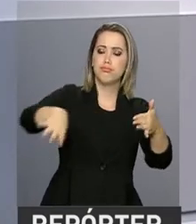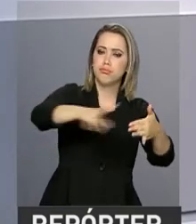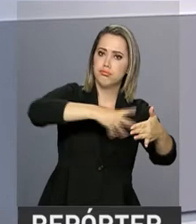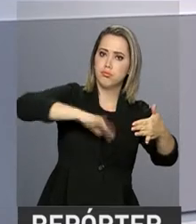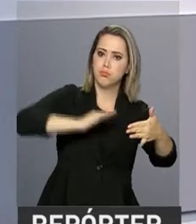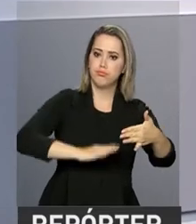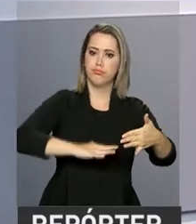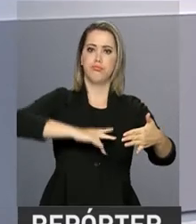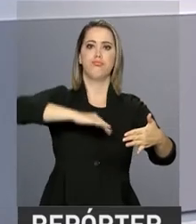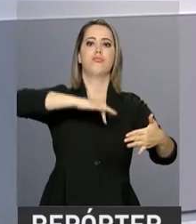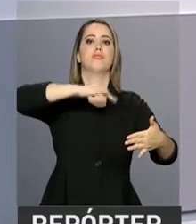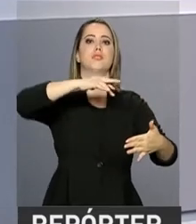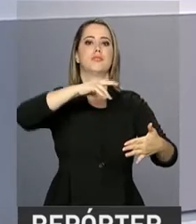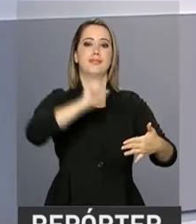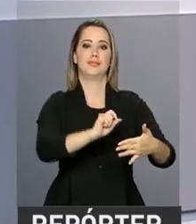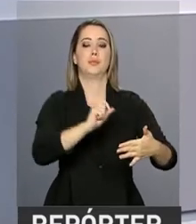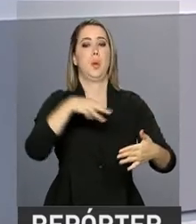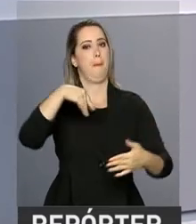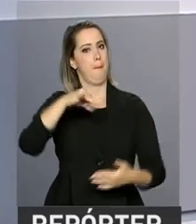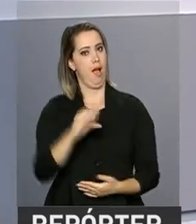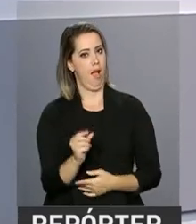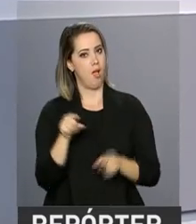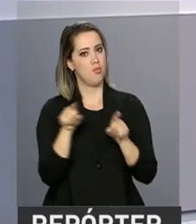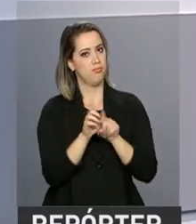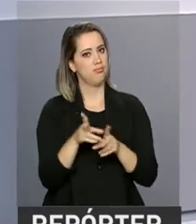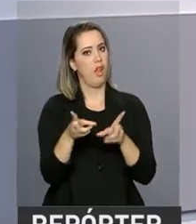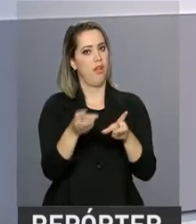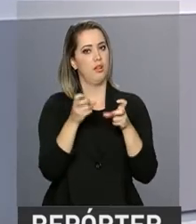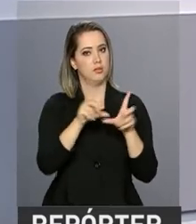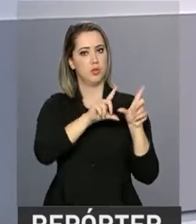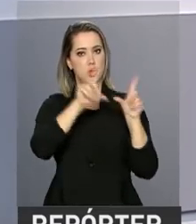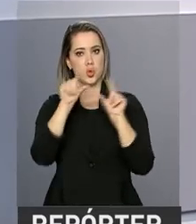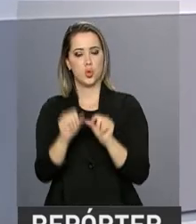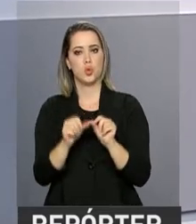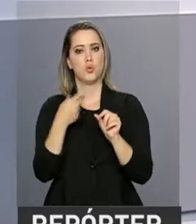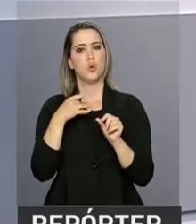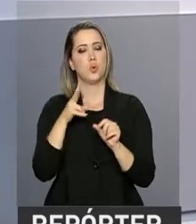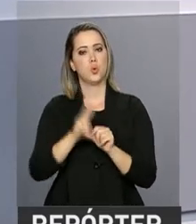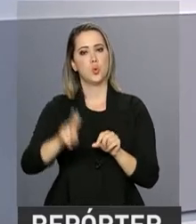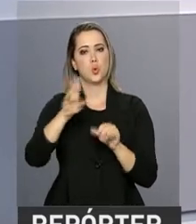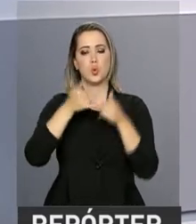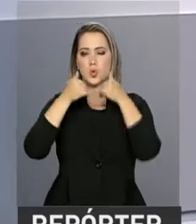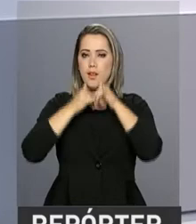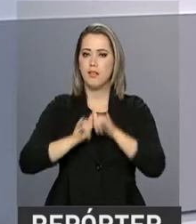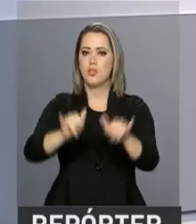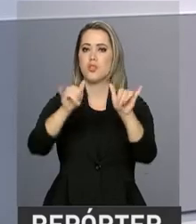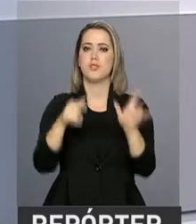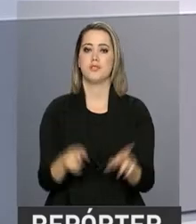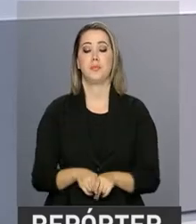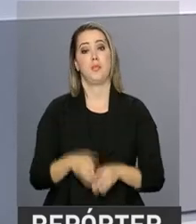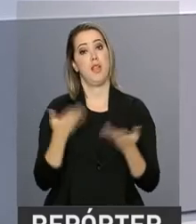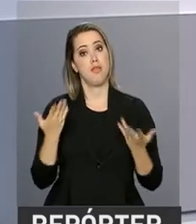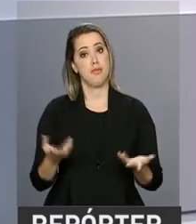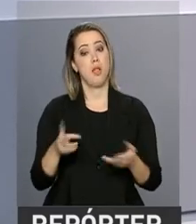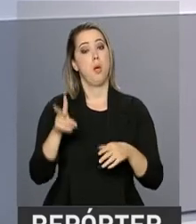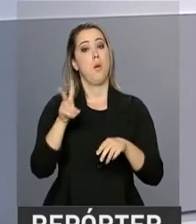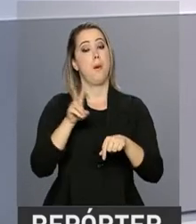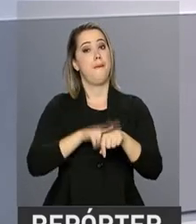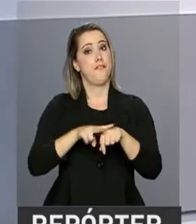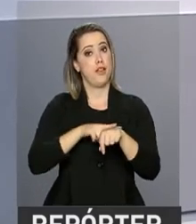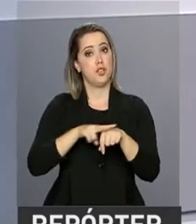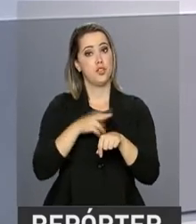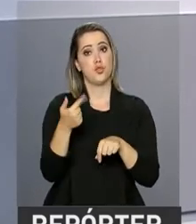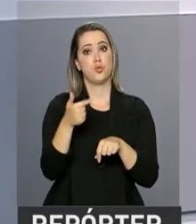das hidrelétricas no mês de maio e a perspectiva de redução do consumo de energia elétrica. Com a bandeira verde, não é cobrado